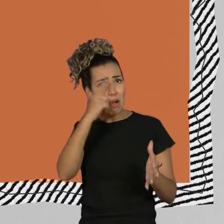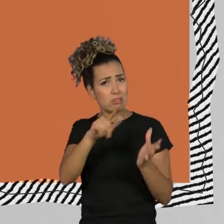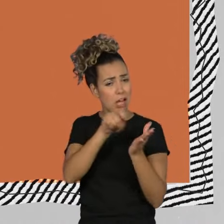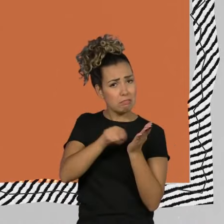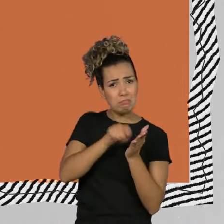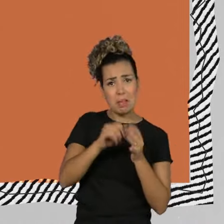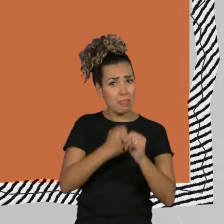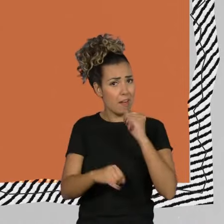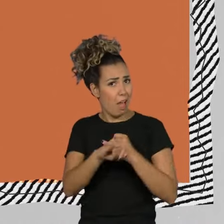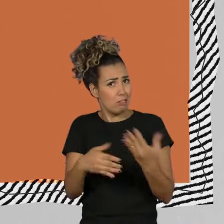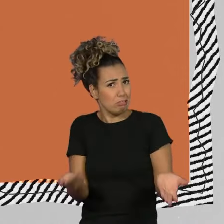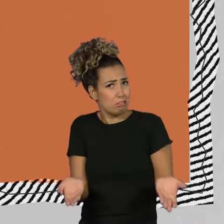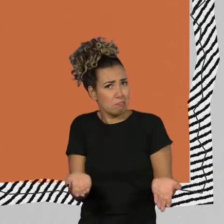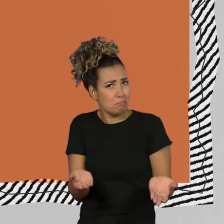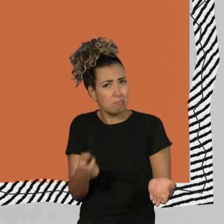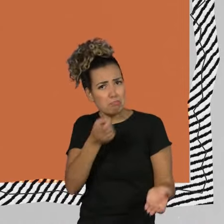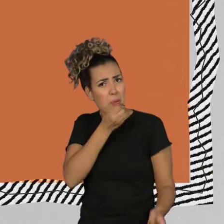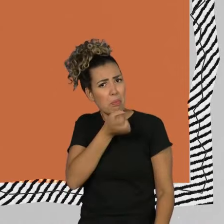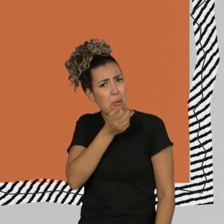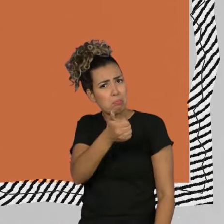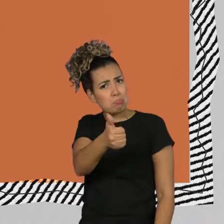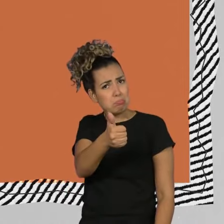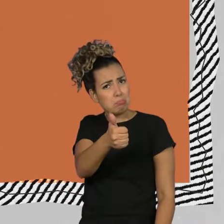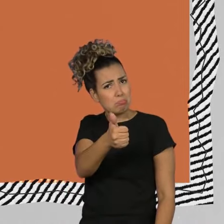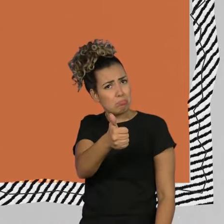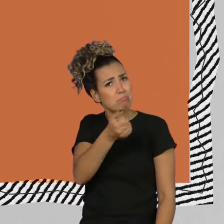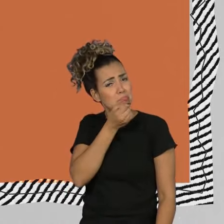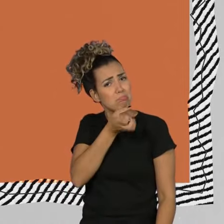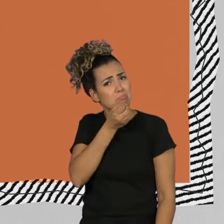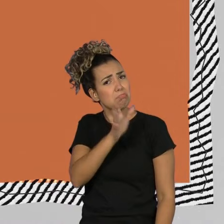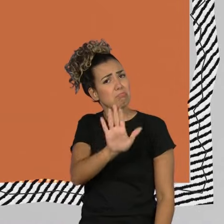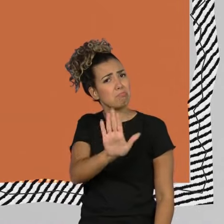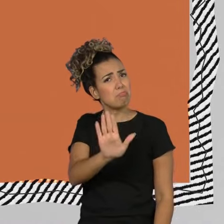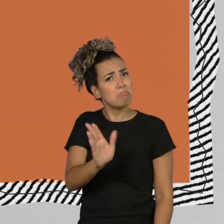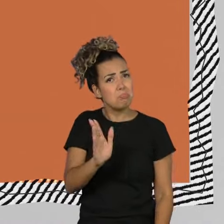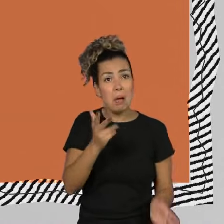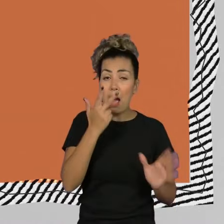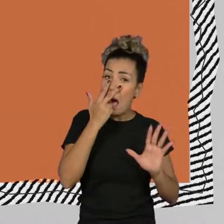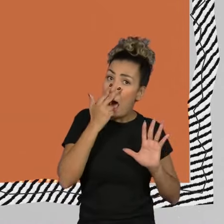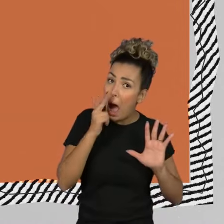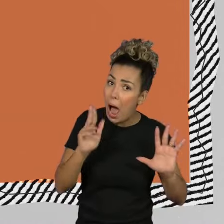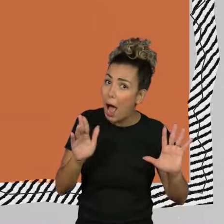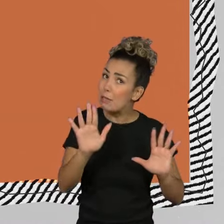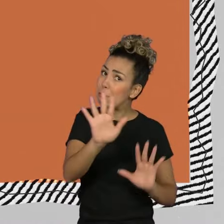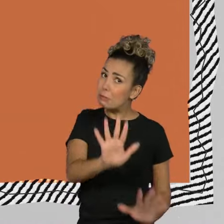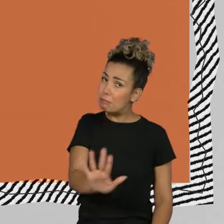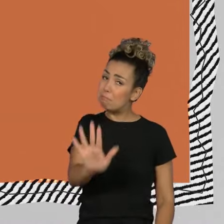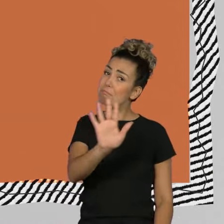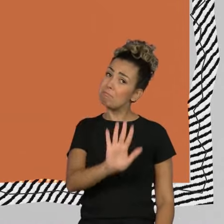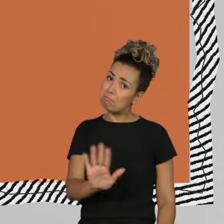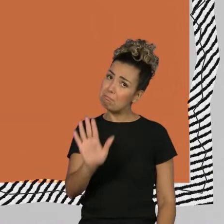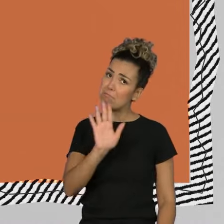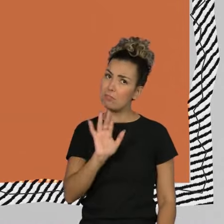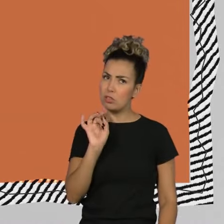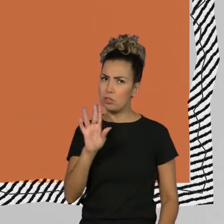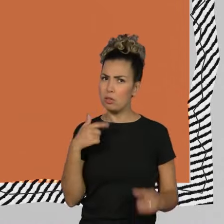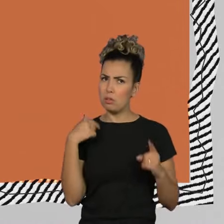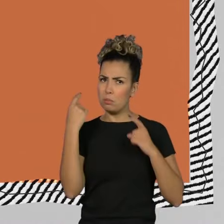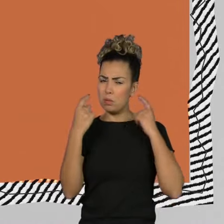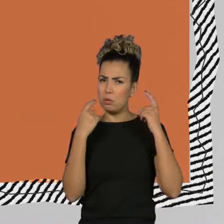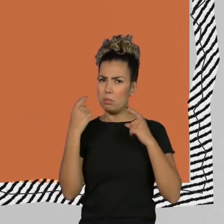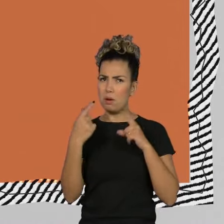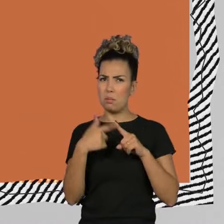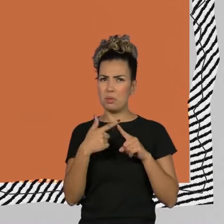internet eu acho que tuo tá bem ainda assim pelo menos aparentemente assim né Eu só me preocupei um pouco tu